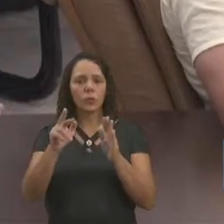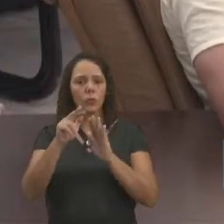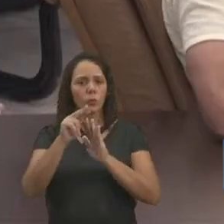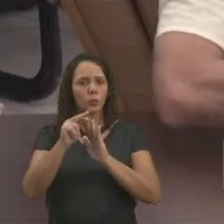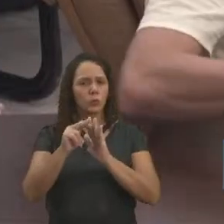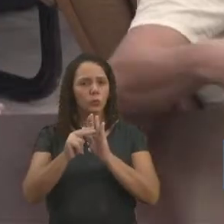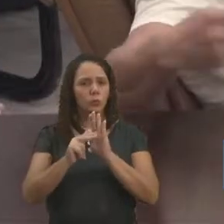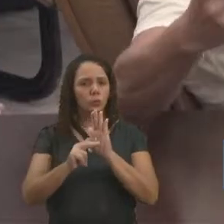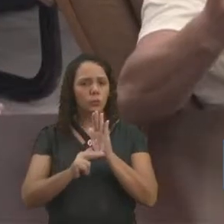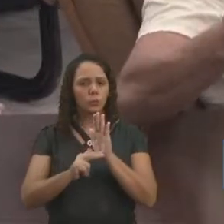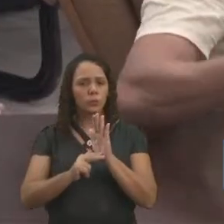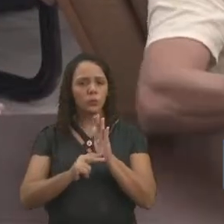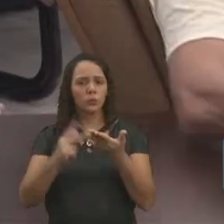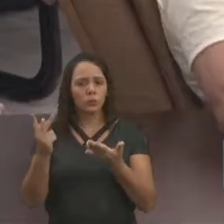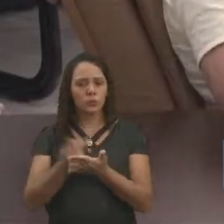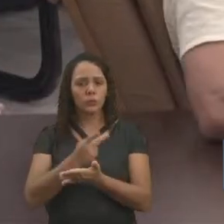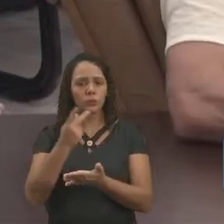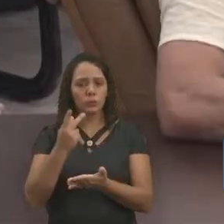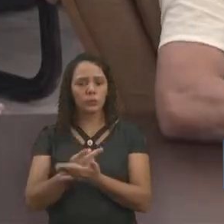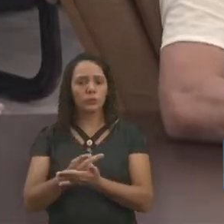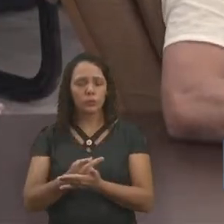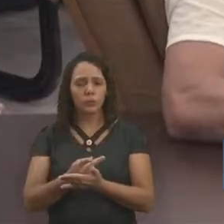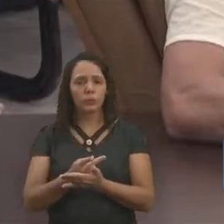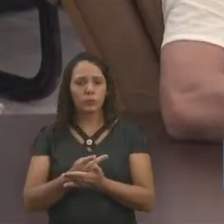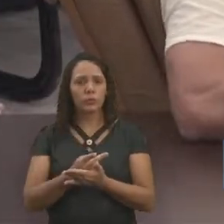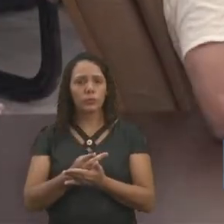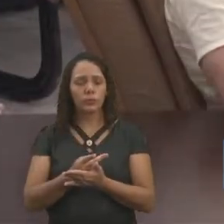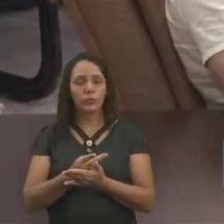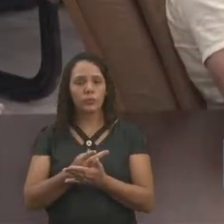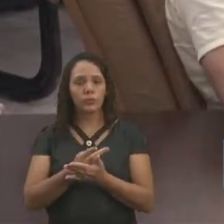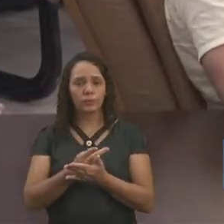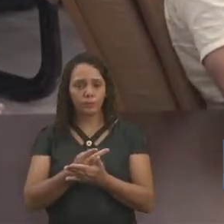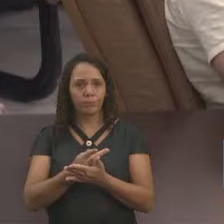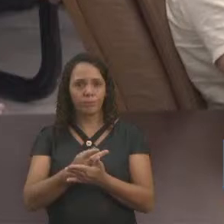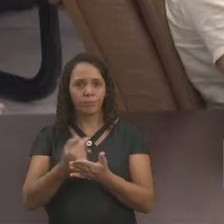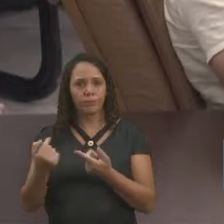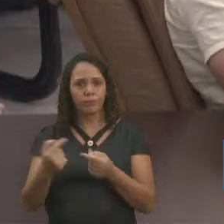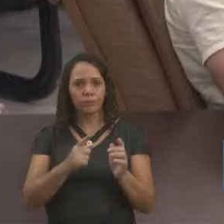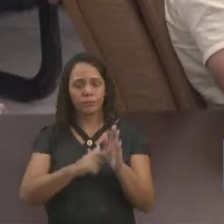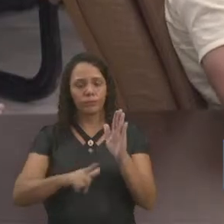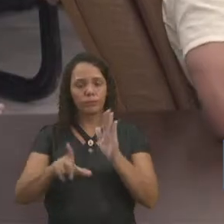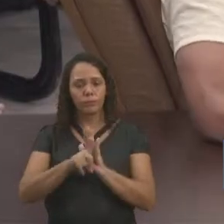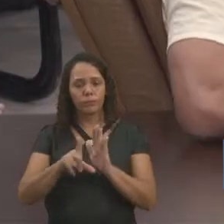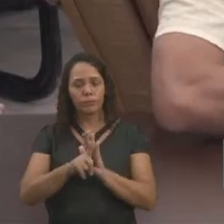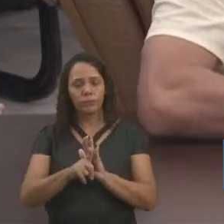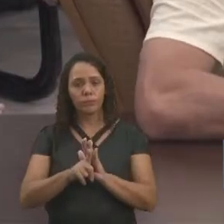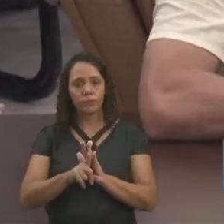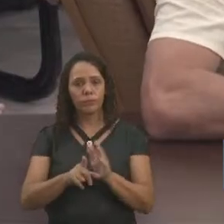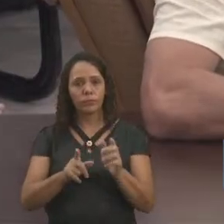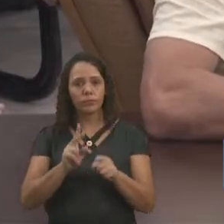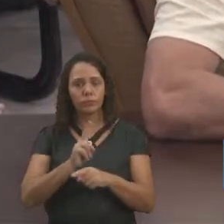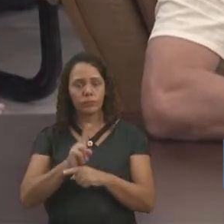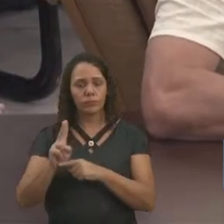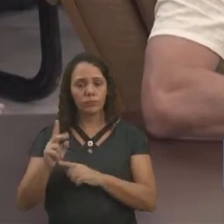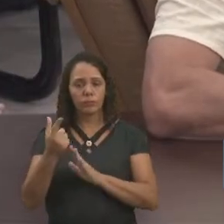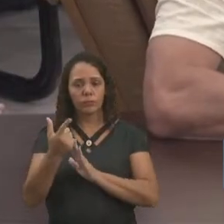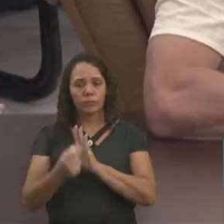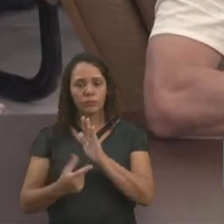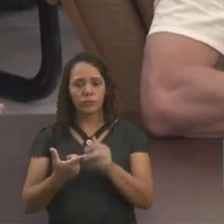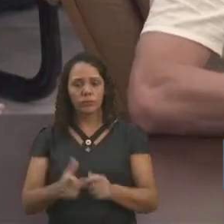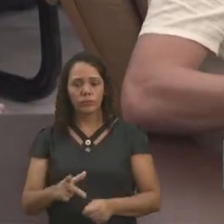série de infrações cometidas às leis que cuidam e que regulam as finanças do nosso